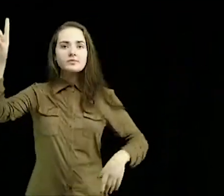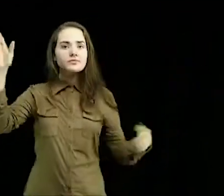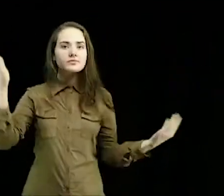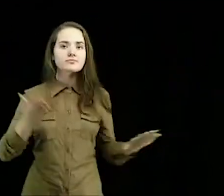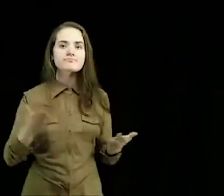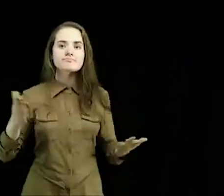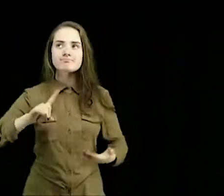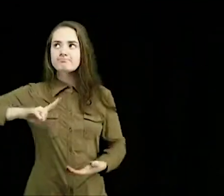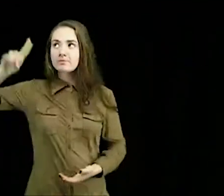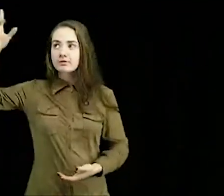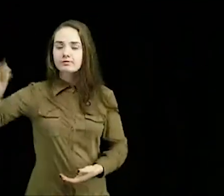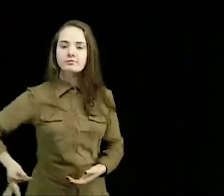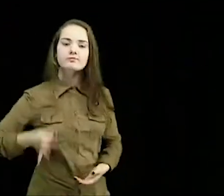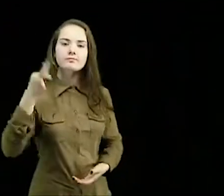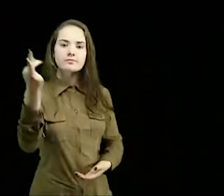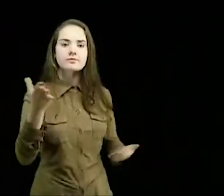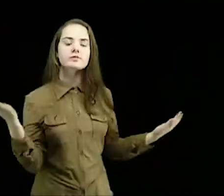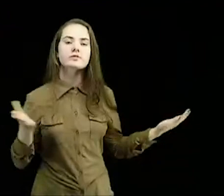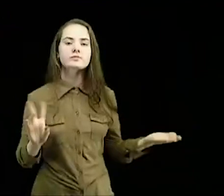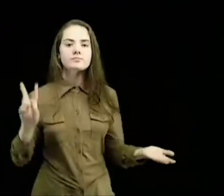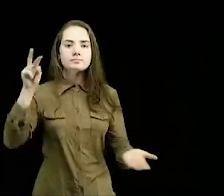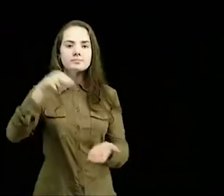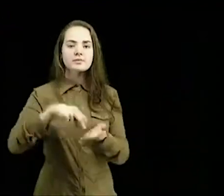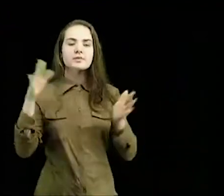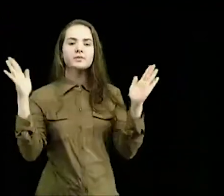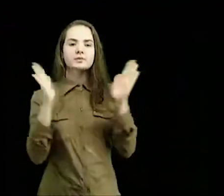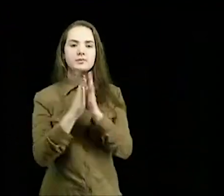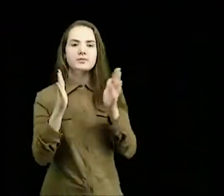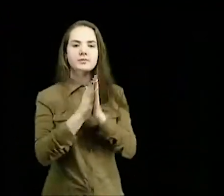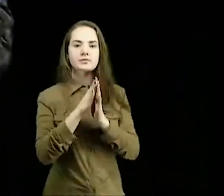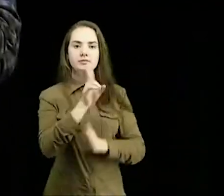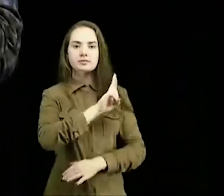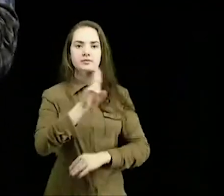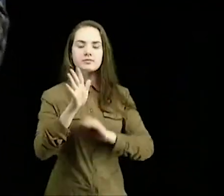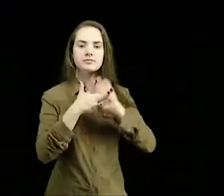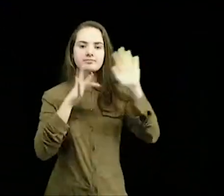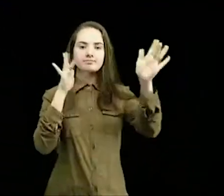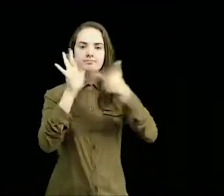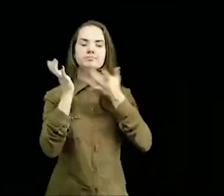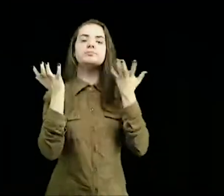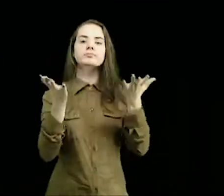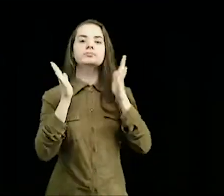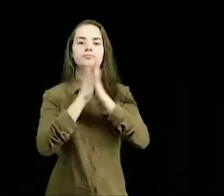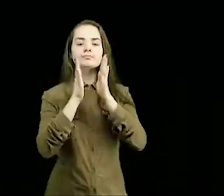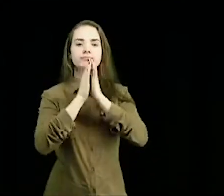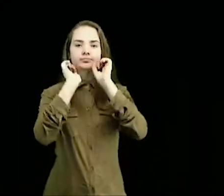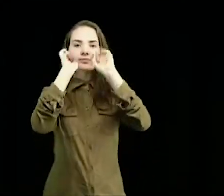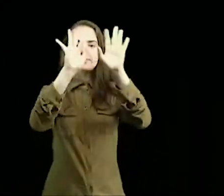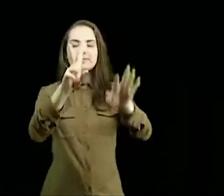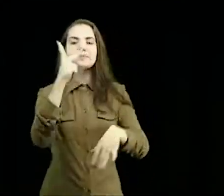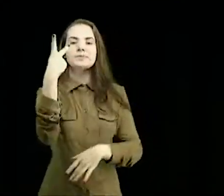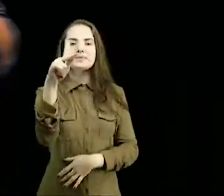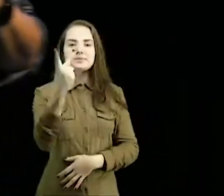amanhã. Vamos ficar em pé e vamos orar em nome de Jesus. Quero orar pela tua vida.